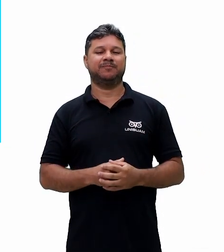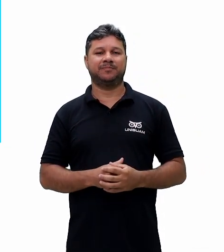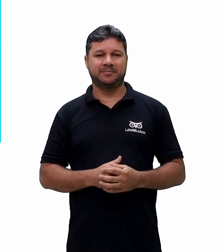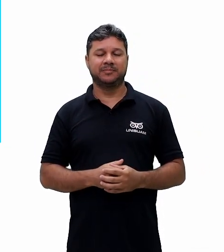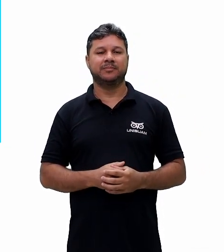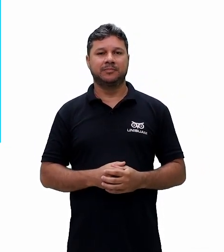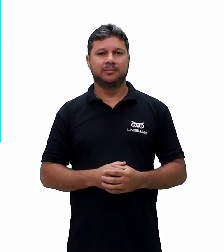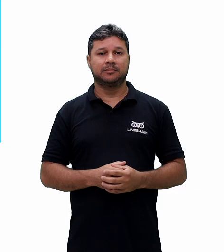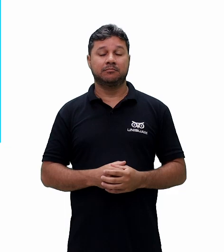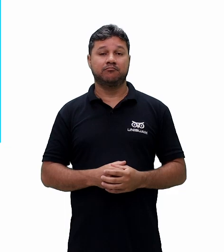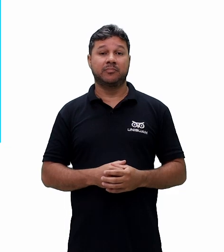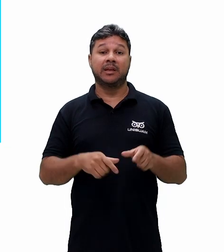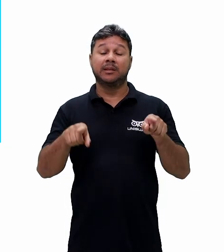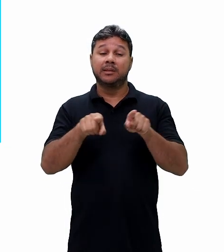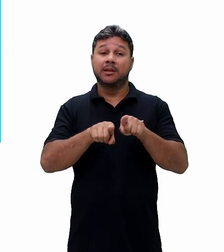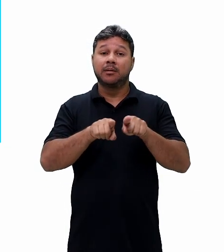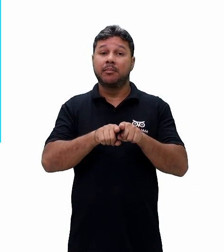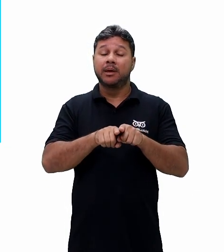flexíveis.